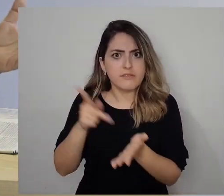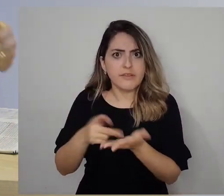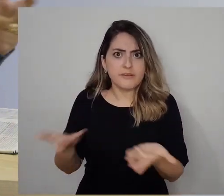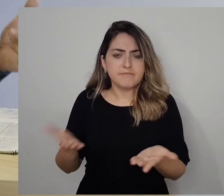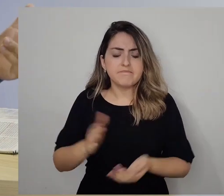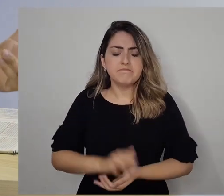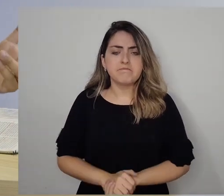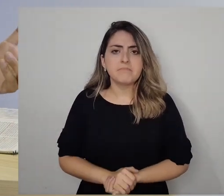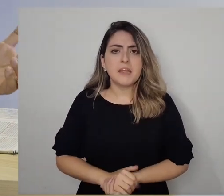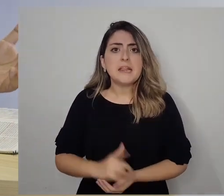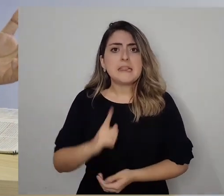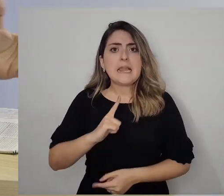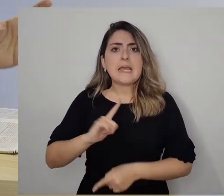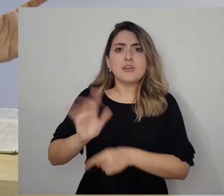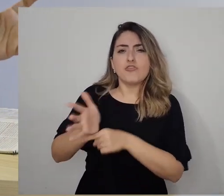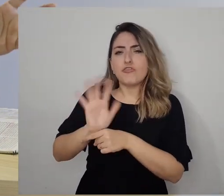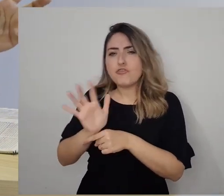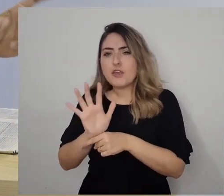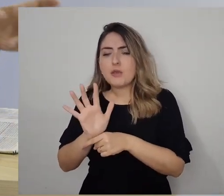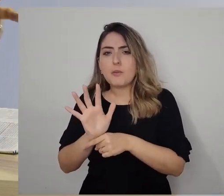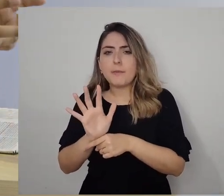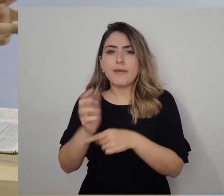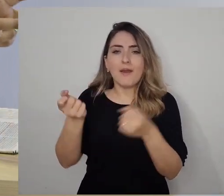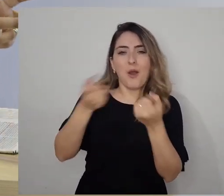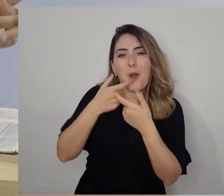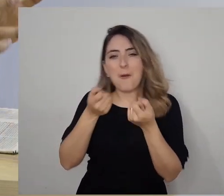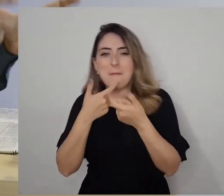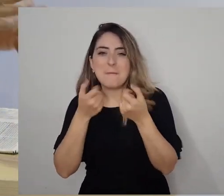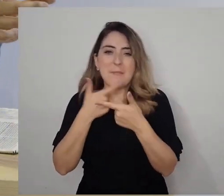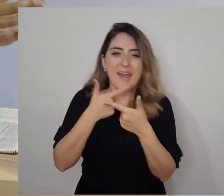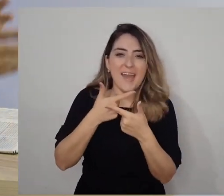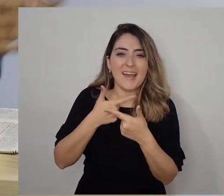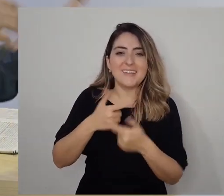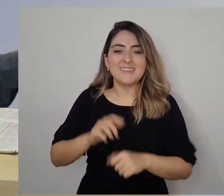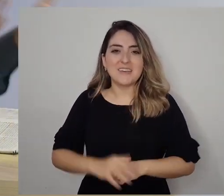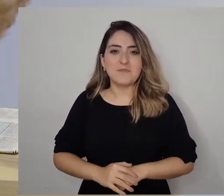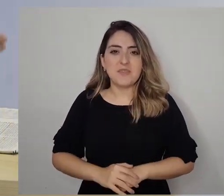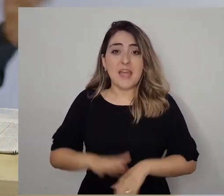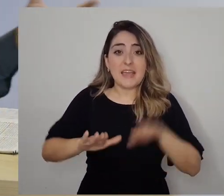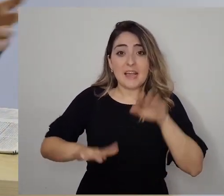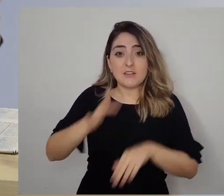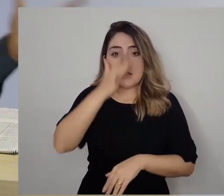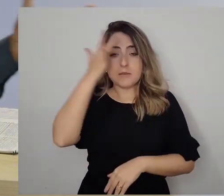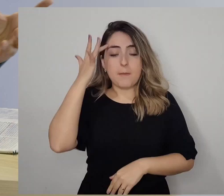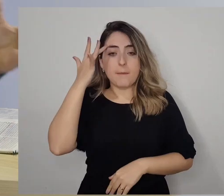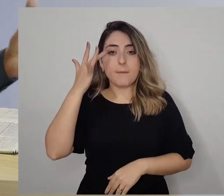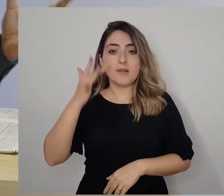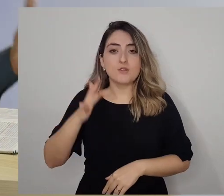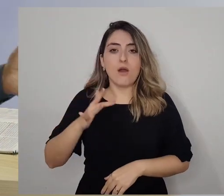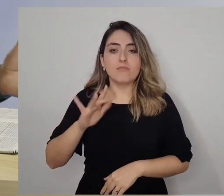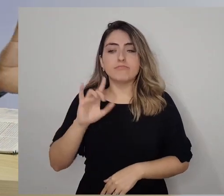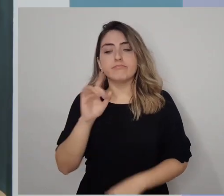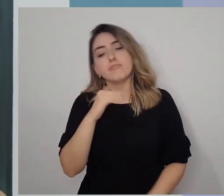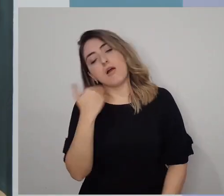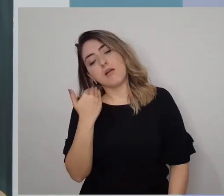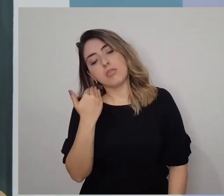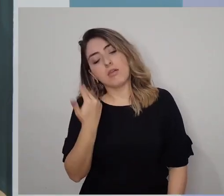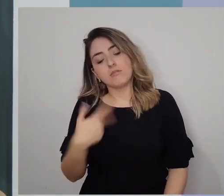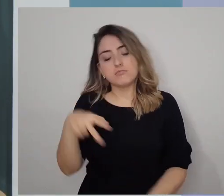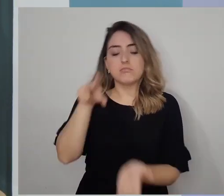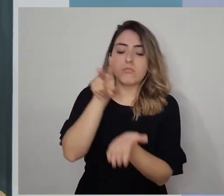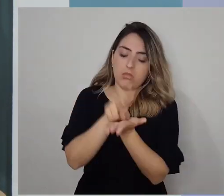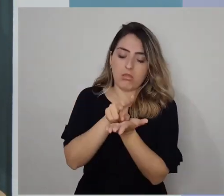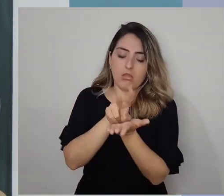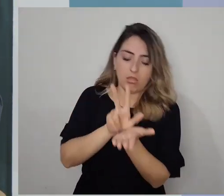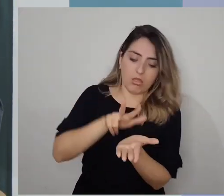filmes, não é? Normalmente comédia, de alguém que está morto e aí aquela pessoa morta começa a ser carregada de um lado para outro. Veja,